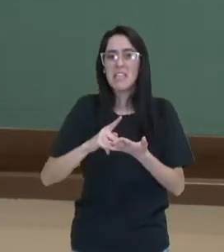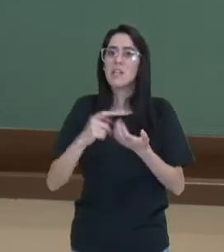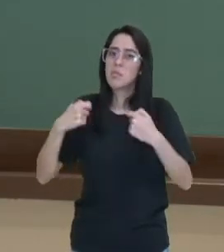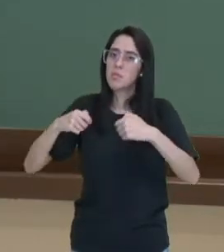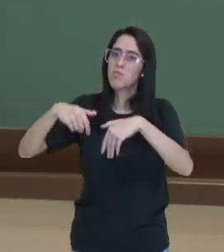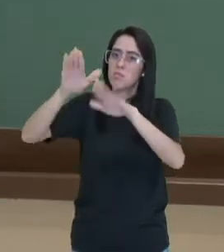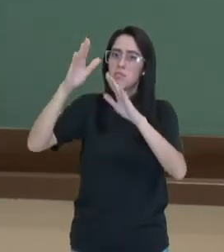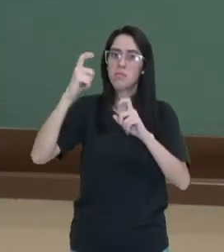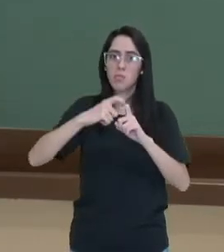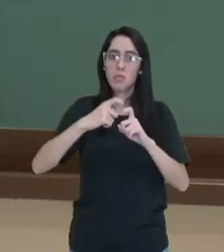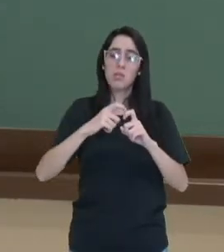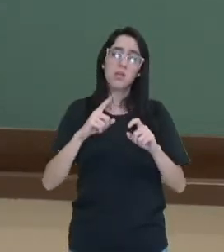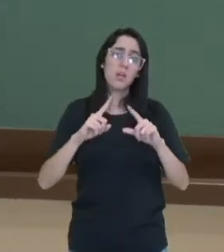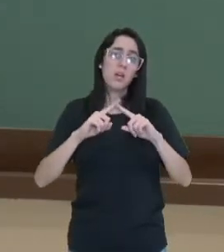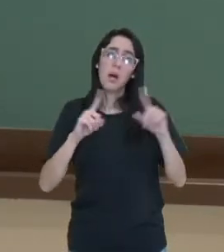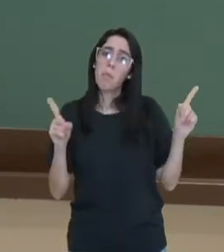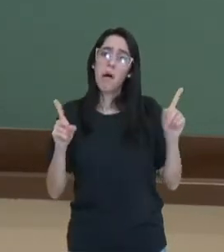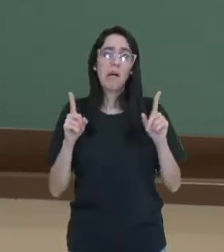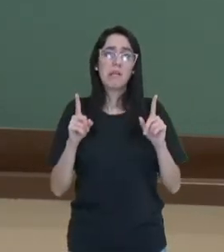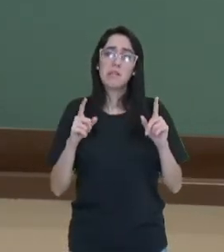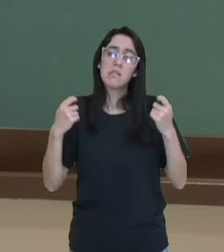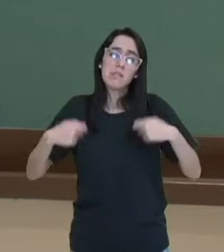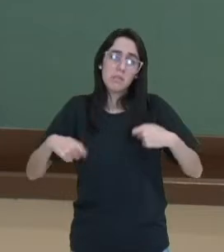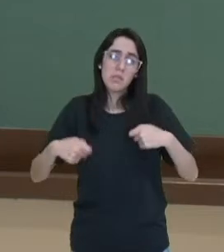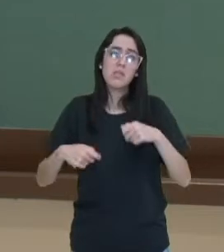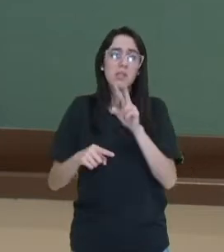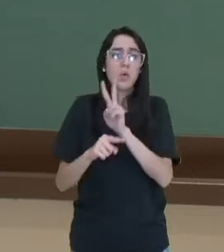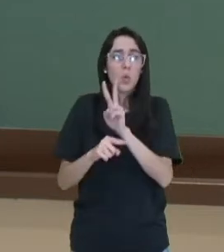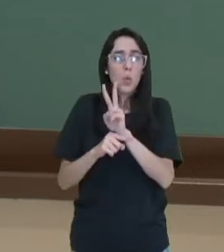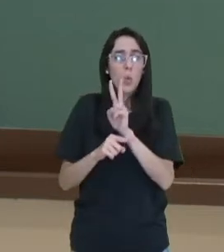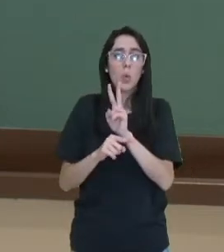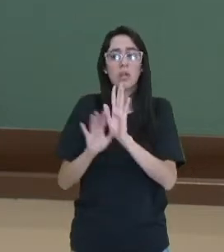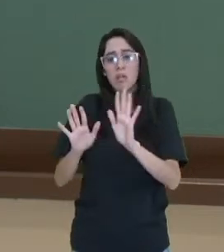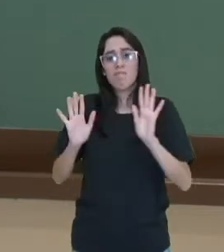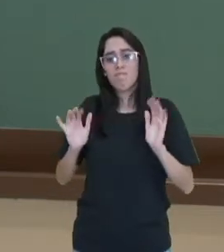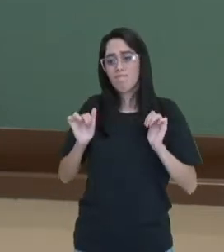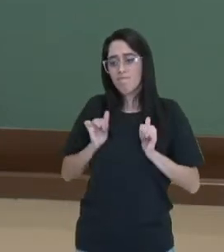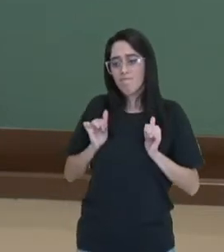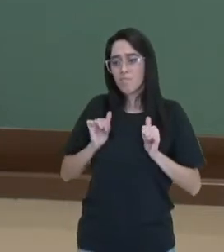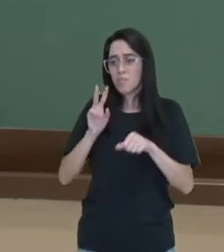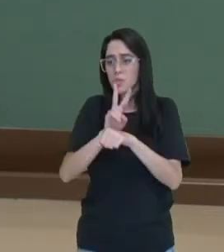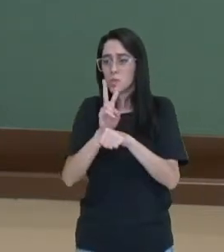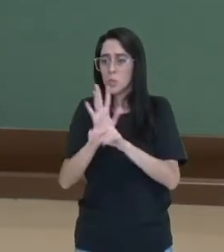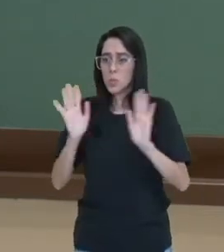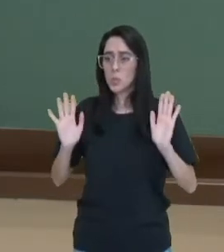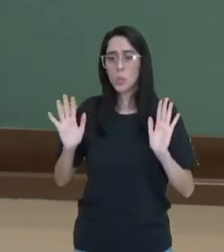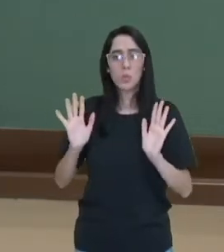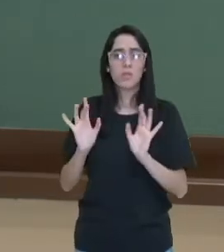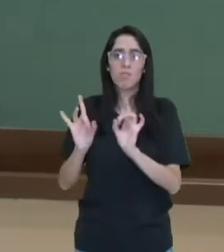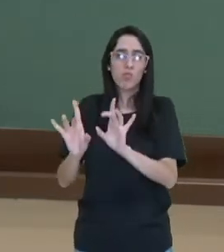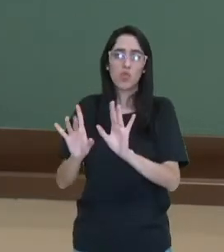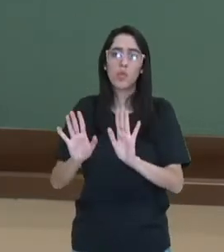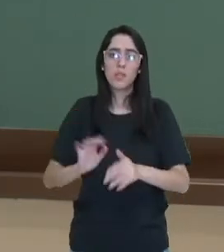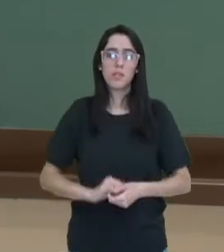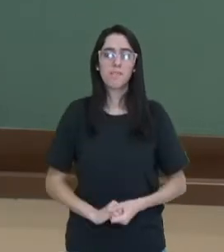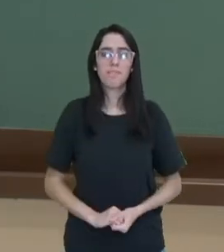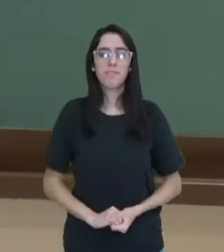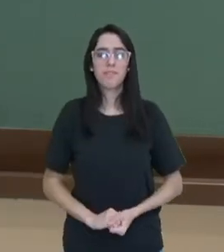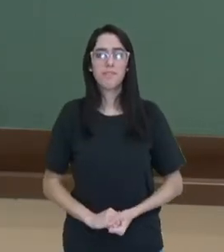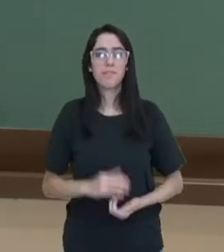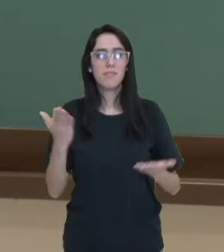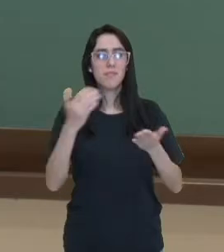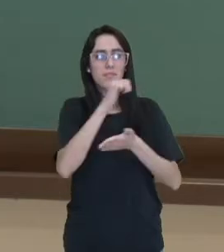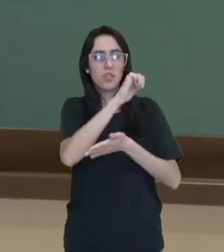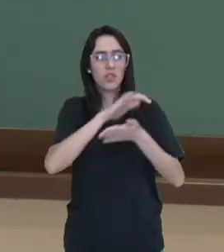Mas, no mais, é só cuidar do bem-estar da pessoa no momento que está tendo o ataque. Vamos para uma